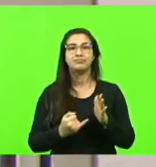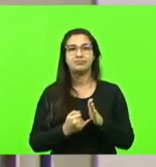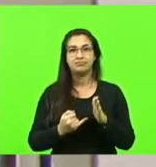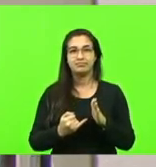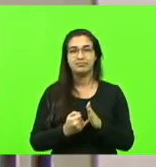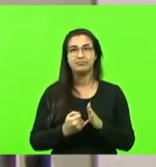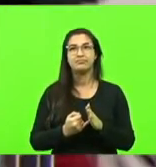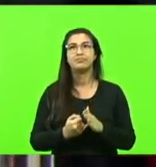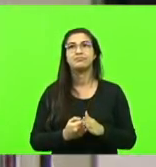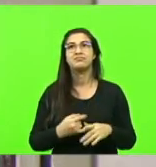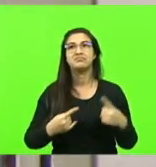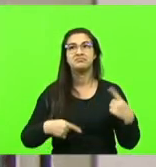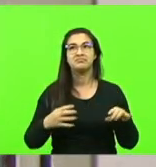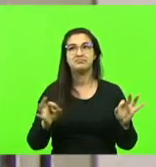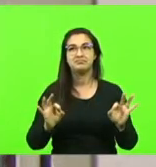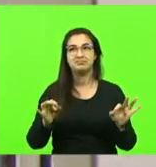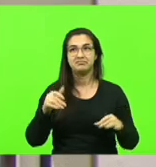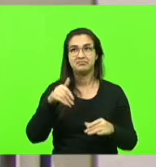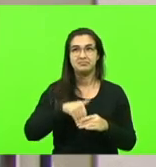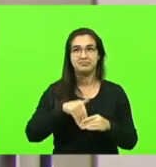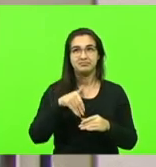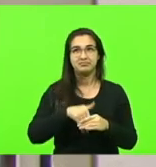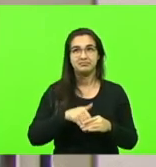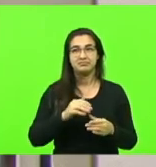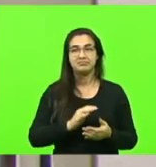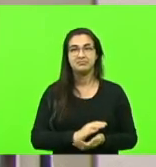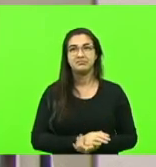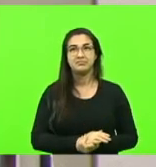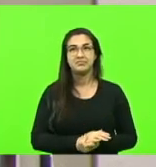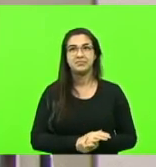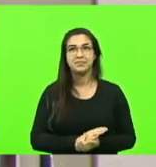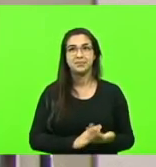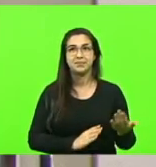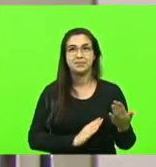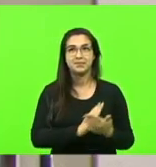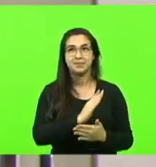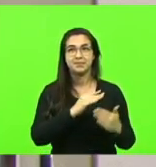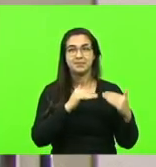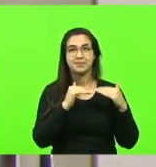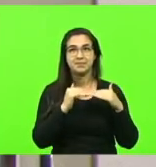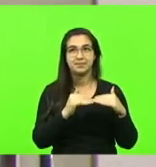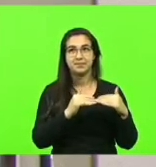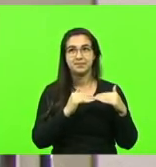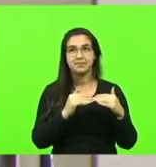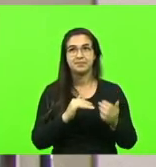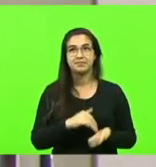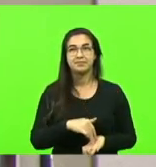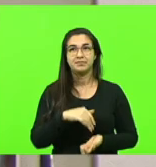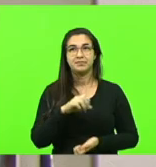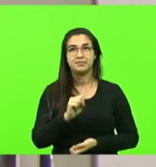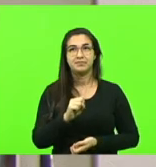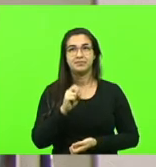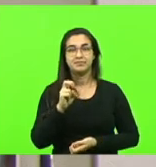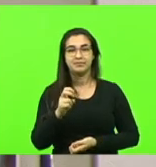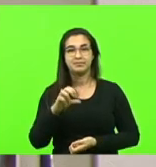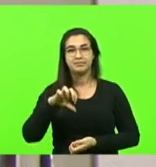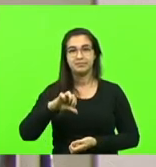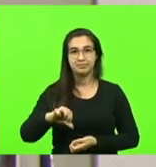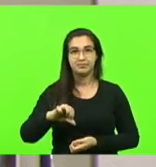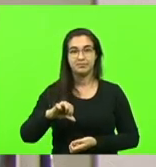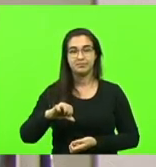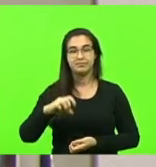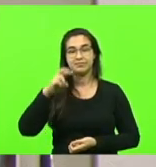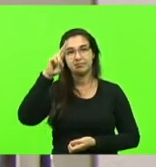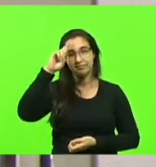Não havendo quem queira discutir, em votação. Deputados que aprovam, permaneça como se encontra. Aprovado por unanimidade. Moção 859, ator deputado